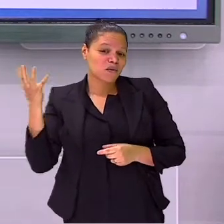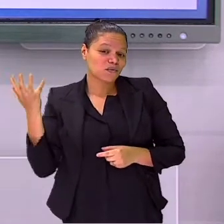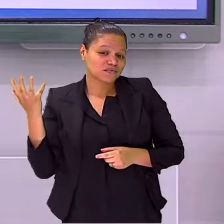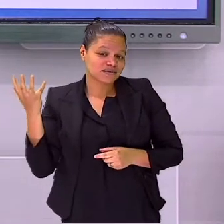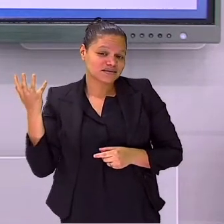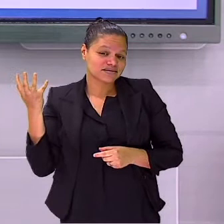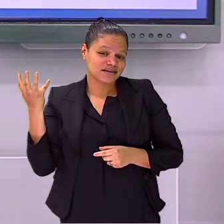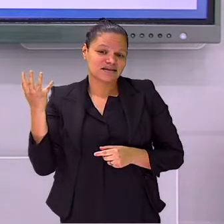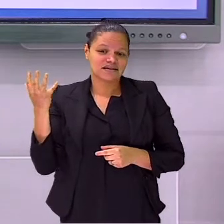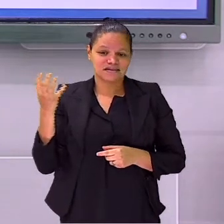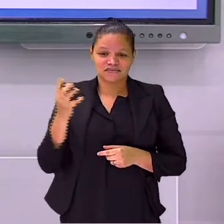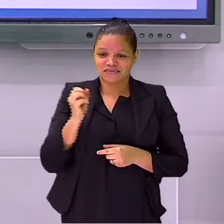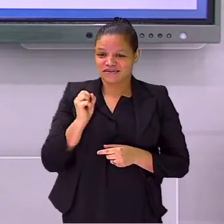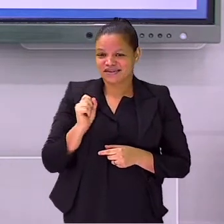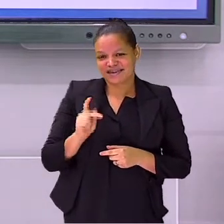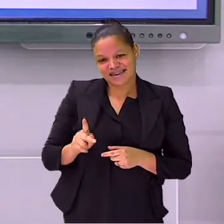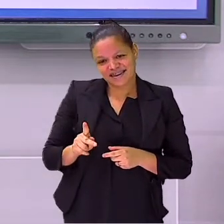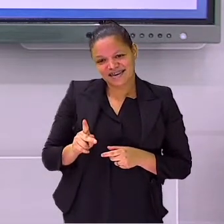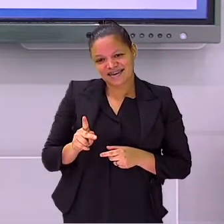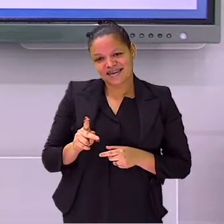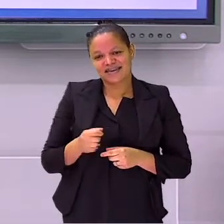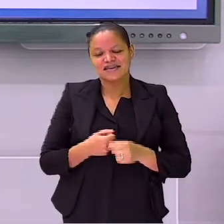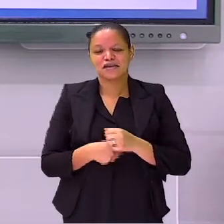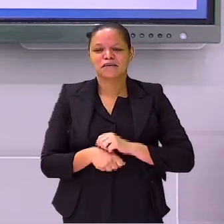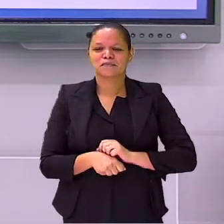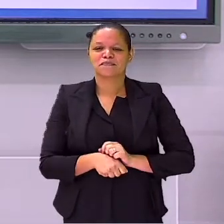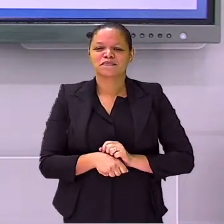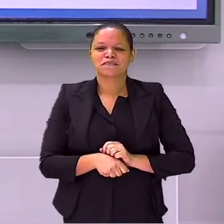nossa mineiridade, de nós, Minas